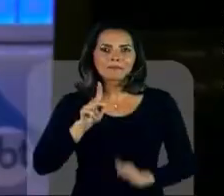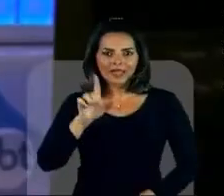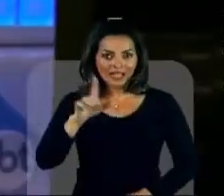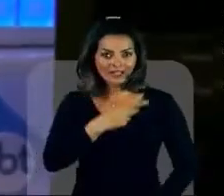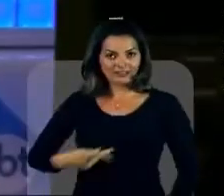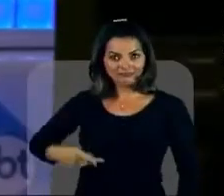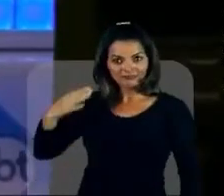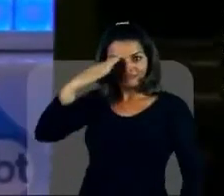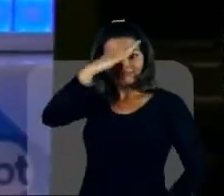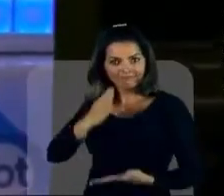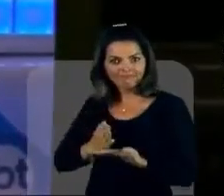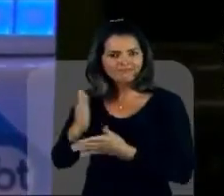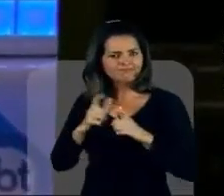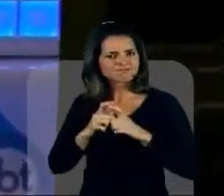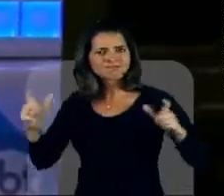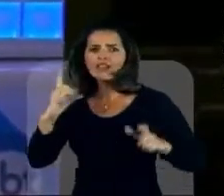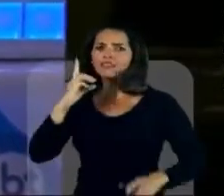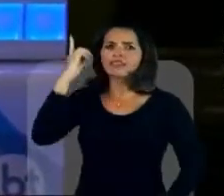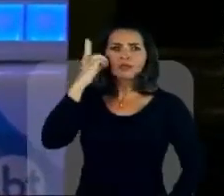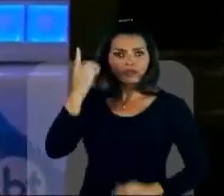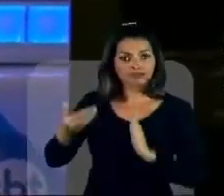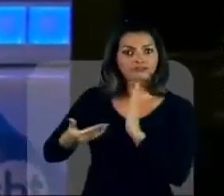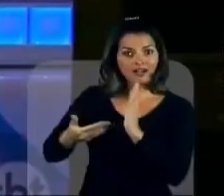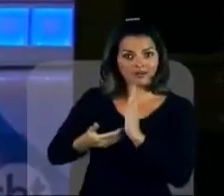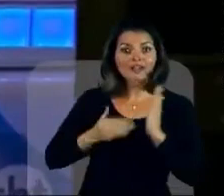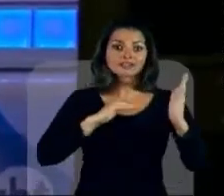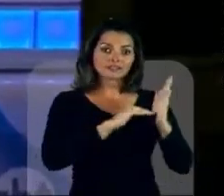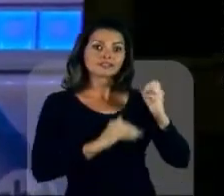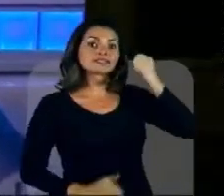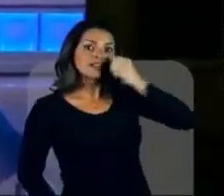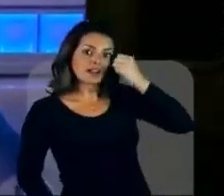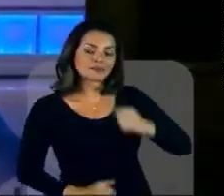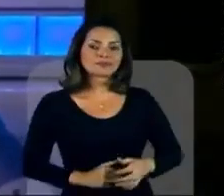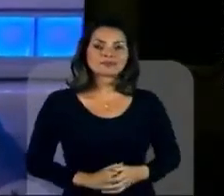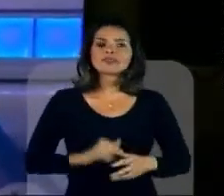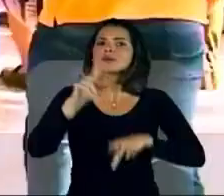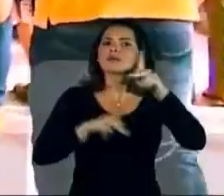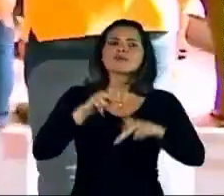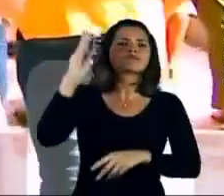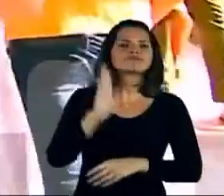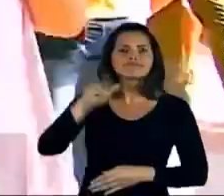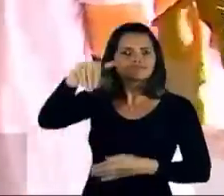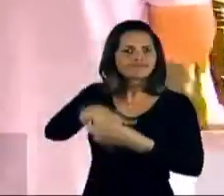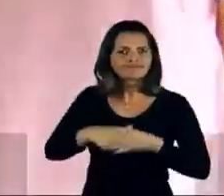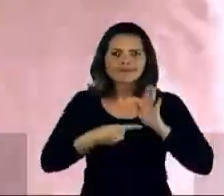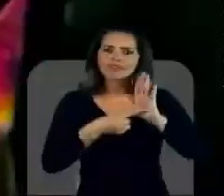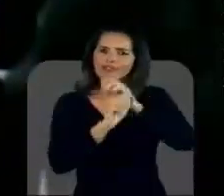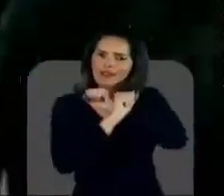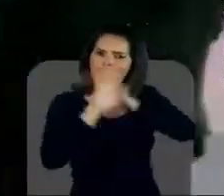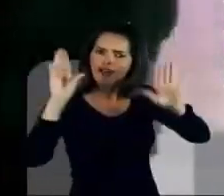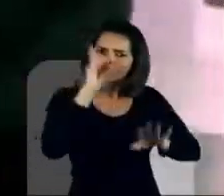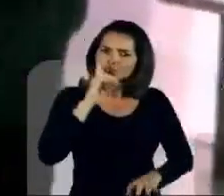O PL do presidente Jair Bolsonaro elegeu o maior número de deputados na Câmara e no Senado. O povo brasileiro deu